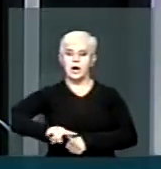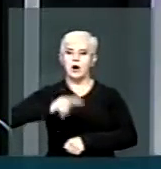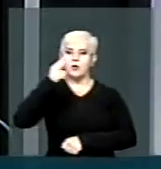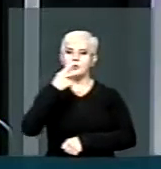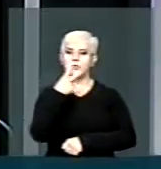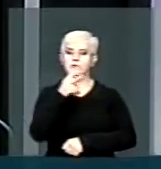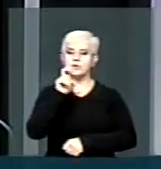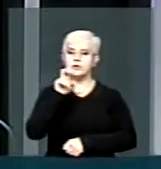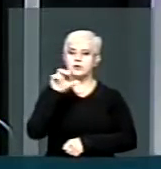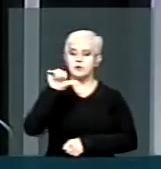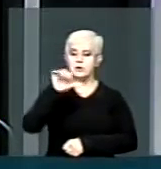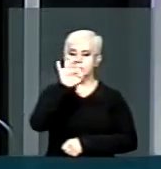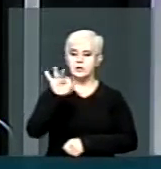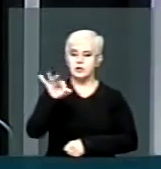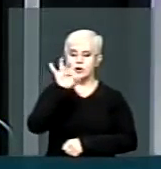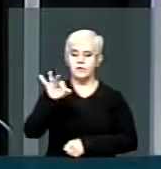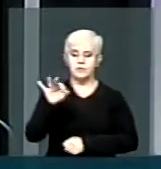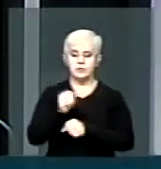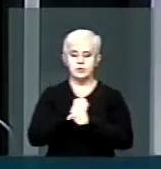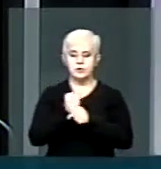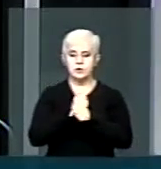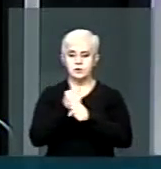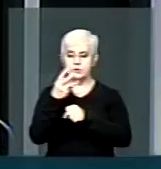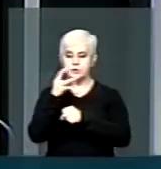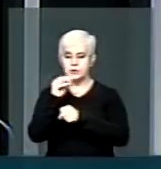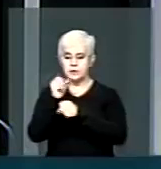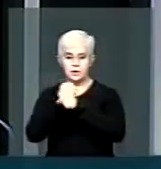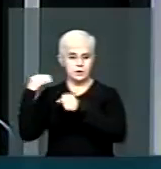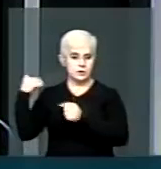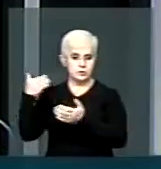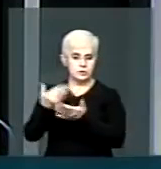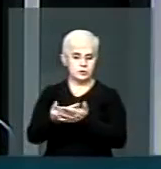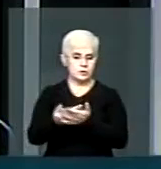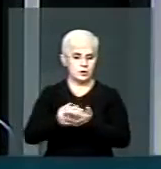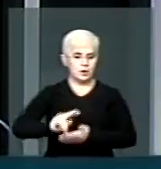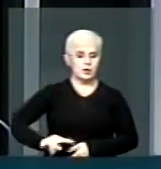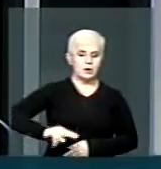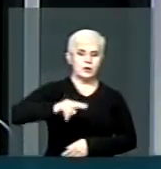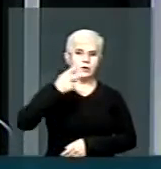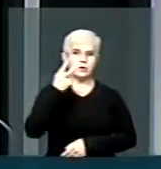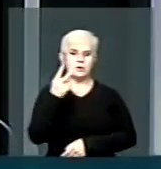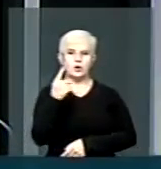259% em 30 anos. Olhe, senhores, senhoras,